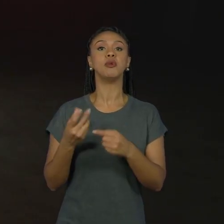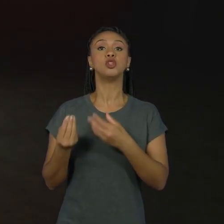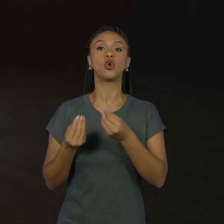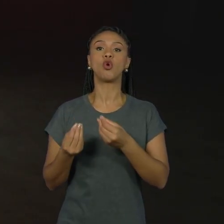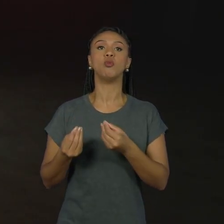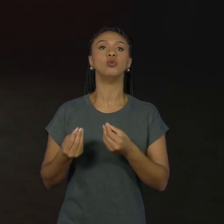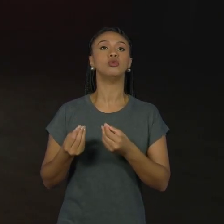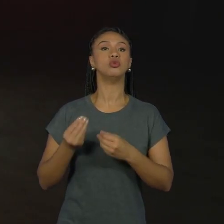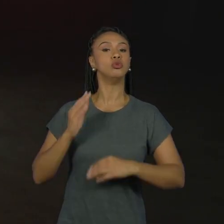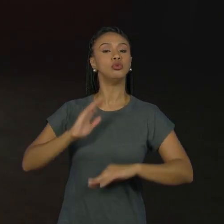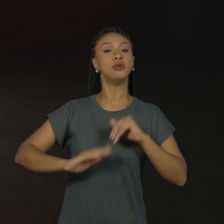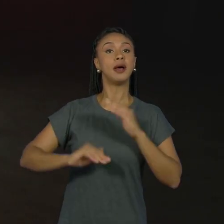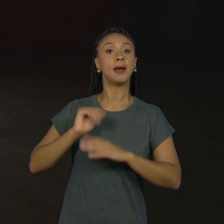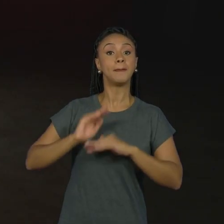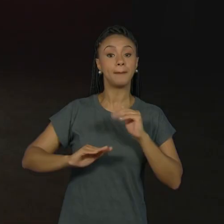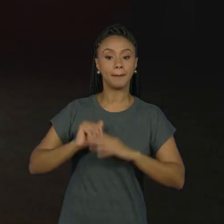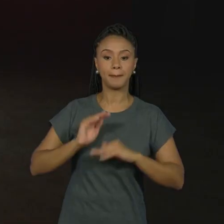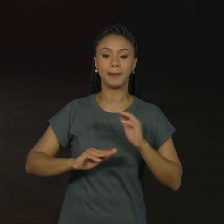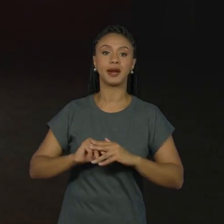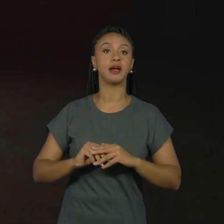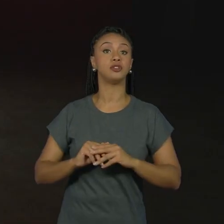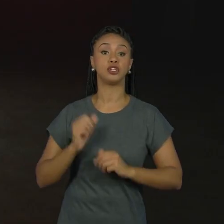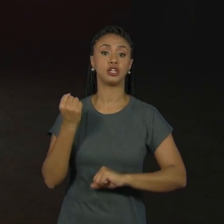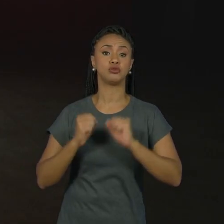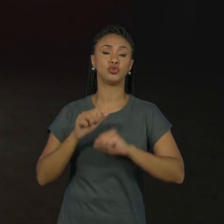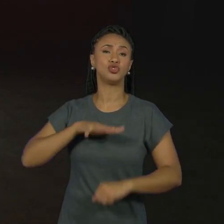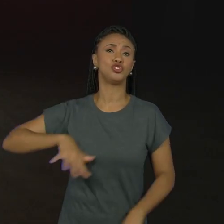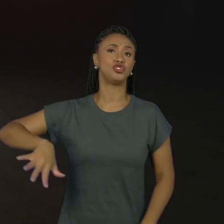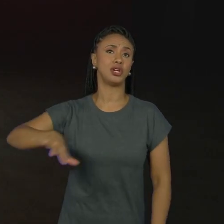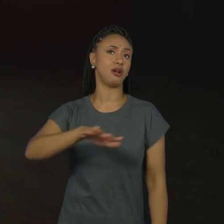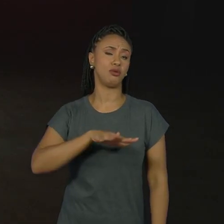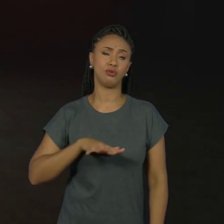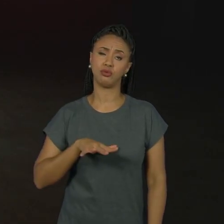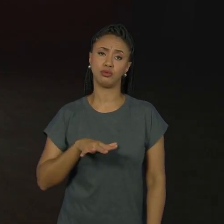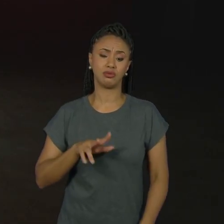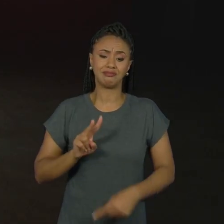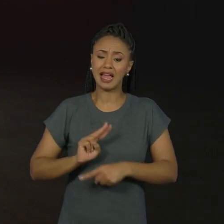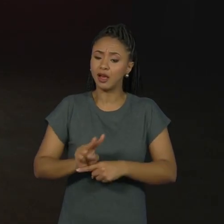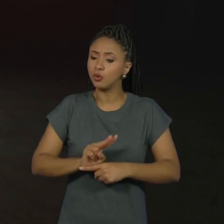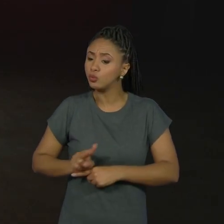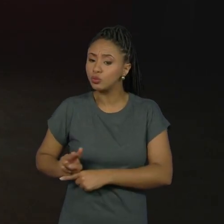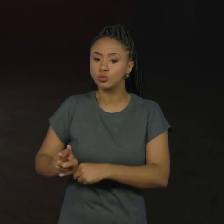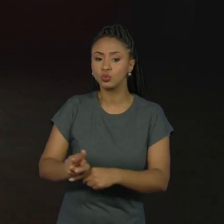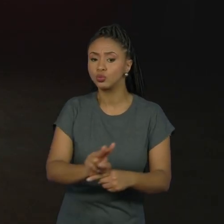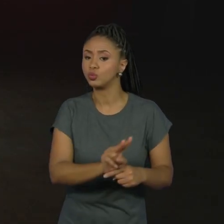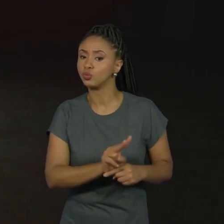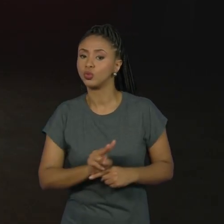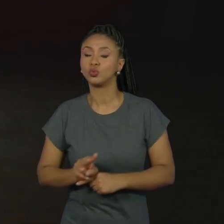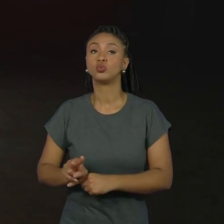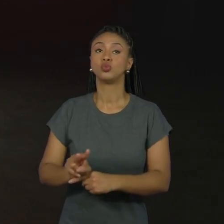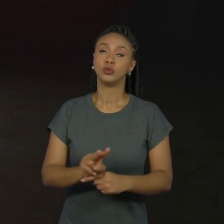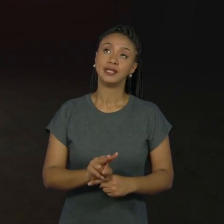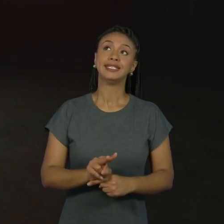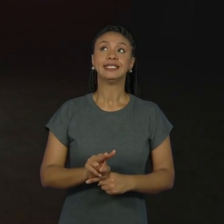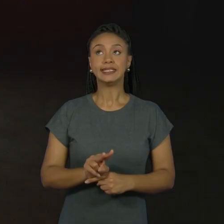gerenciamento e controle da organização como um todo. Então, é uma ação